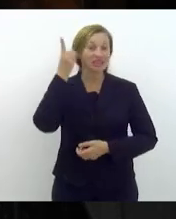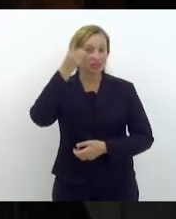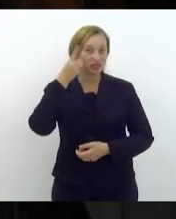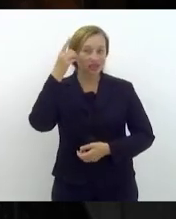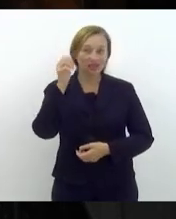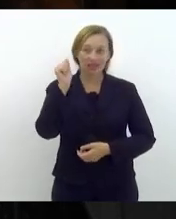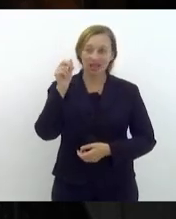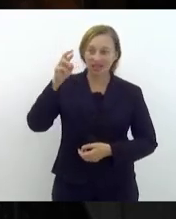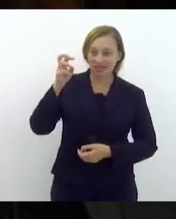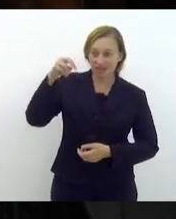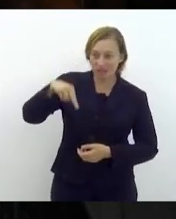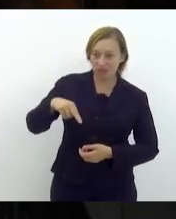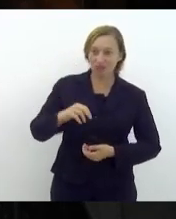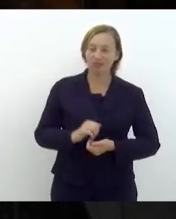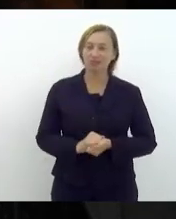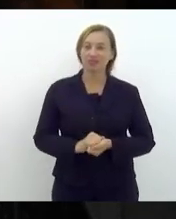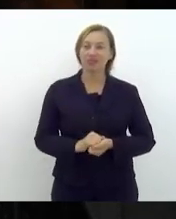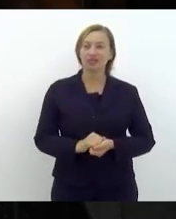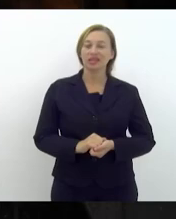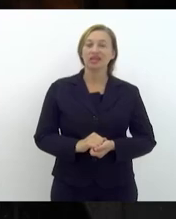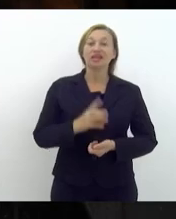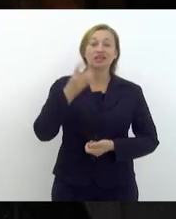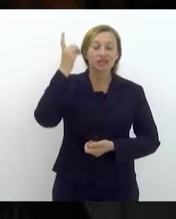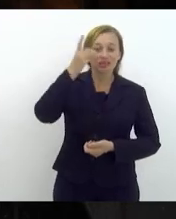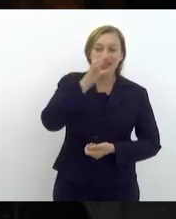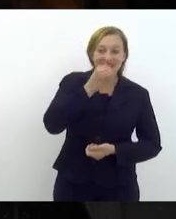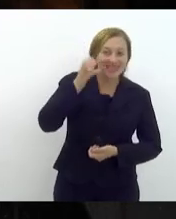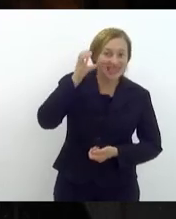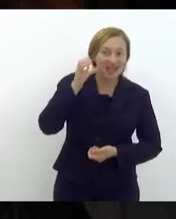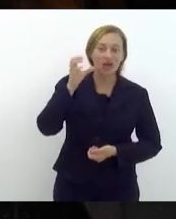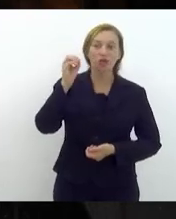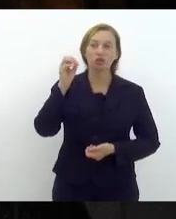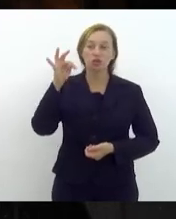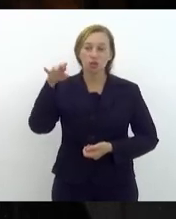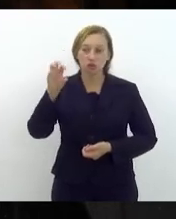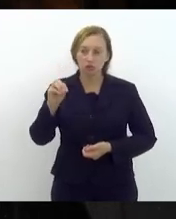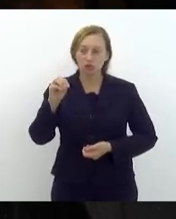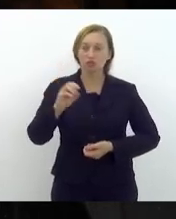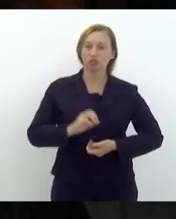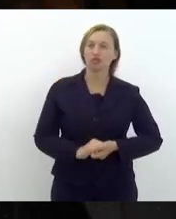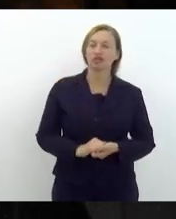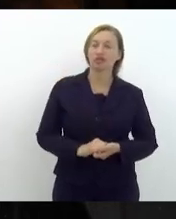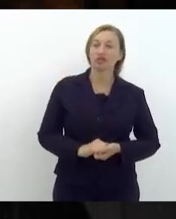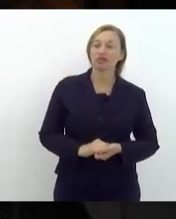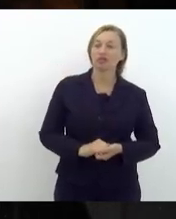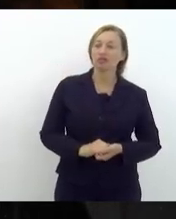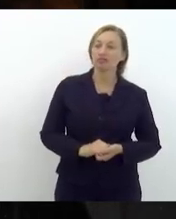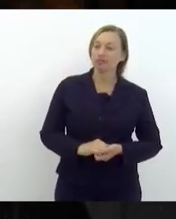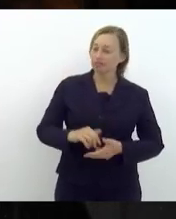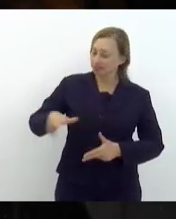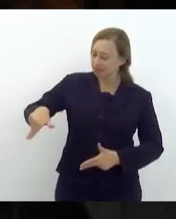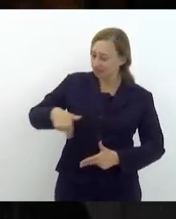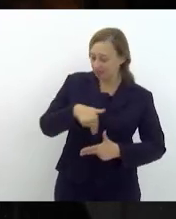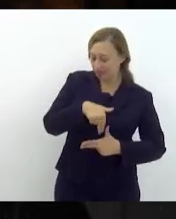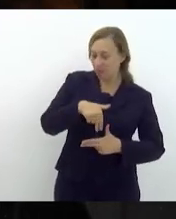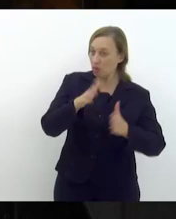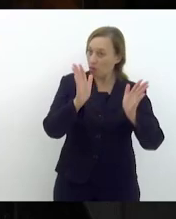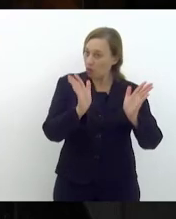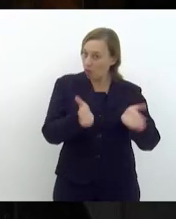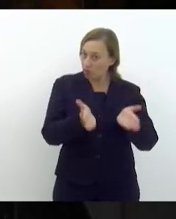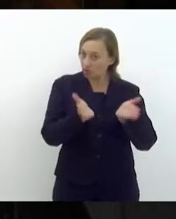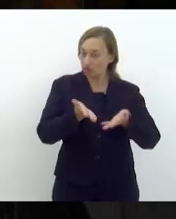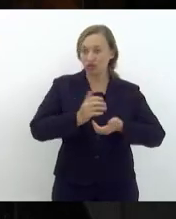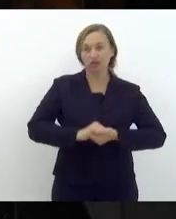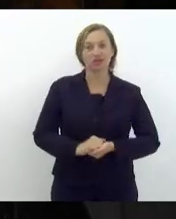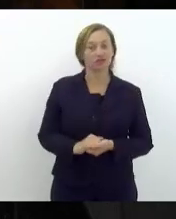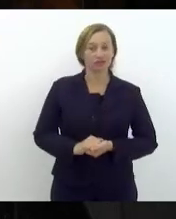Anderson Moraes deputada Célia jornal Deputado Otoni de Paula pai o que me traz a Tribuna no dia